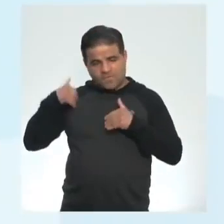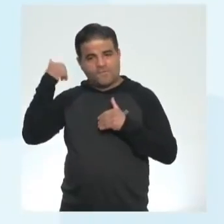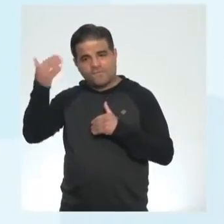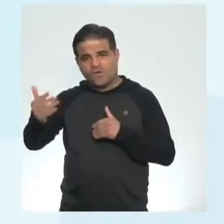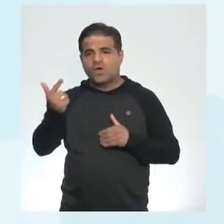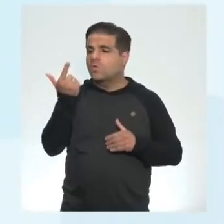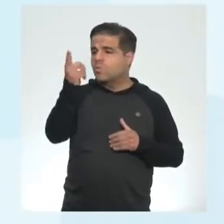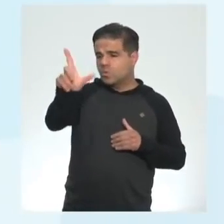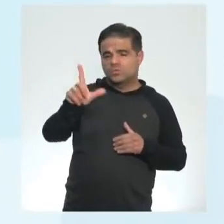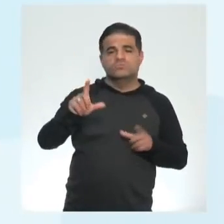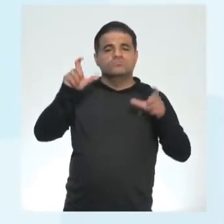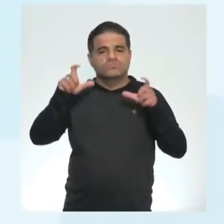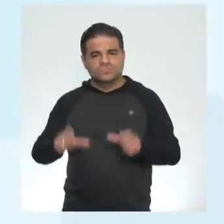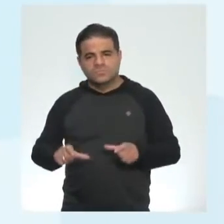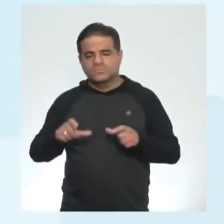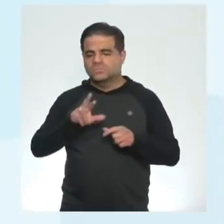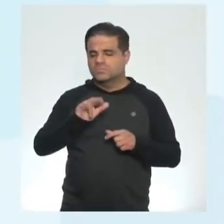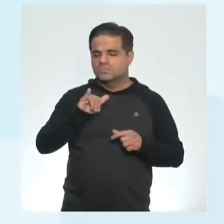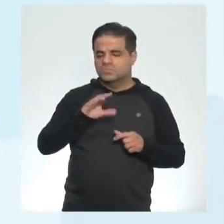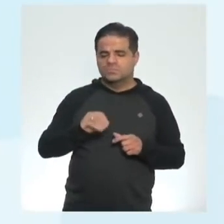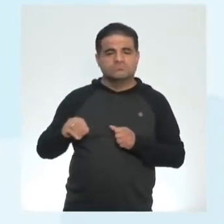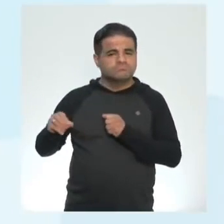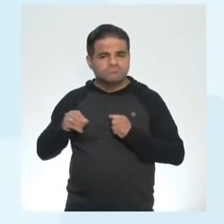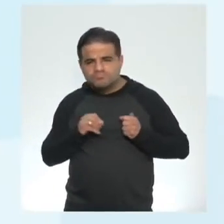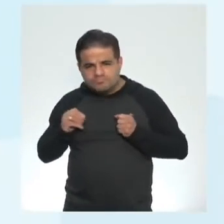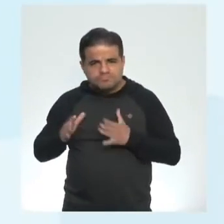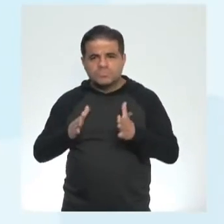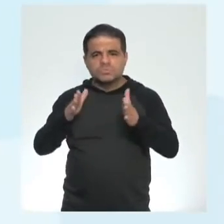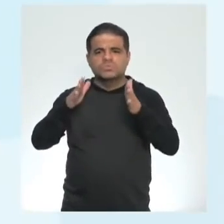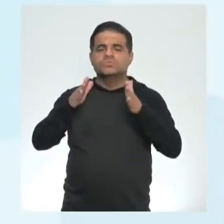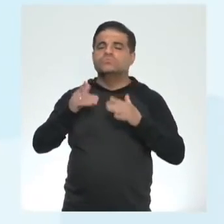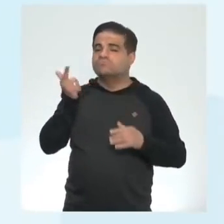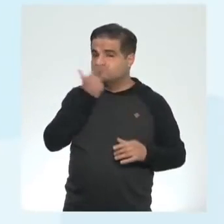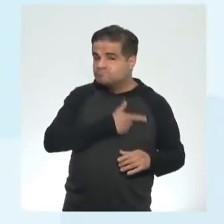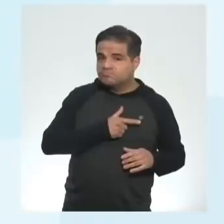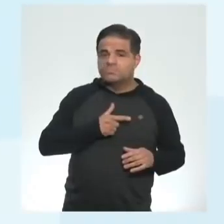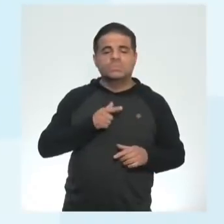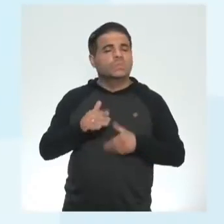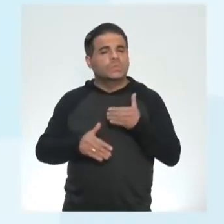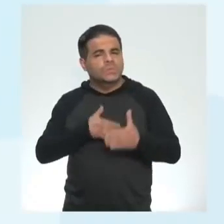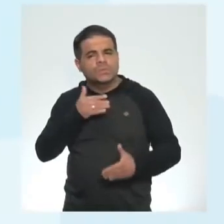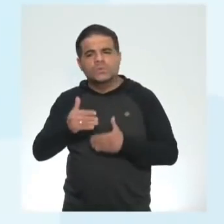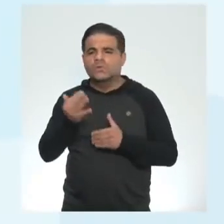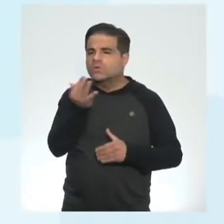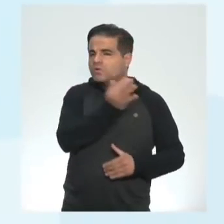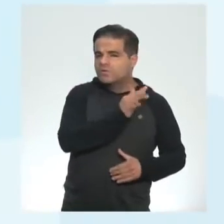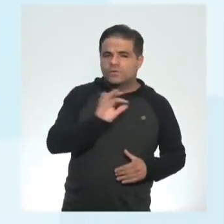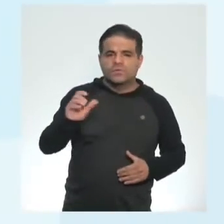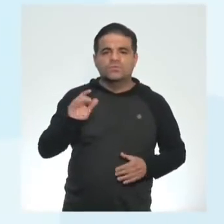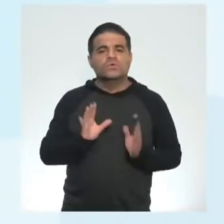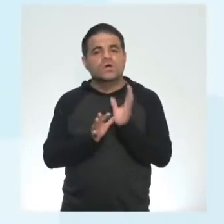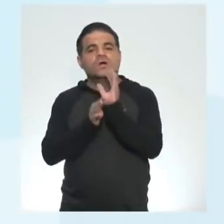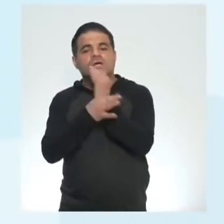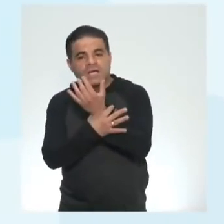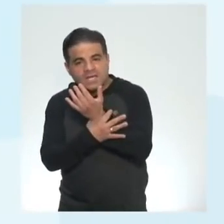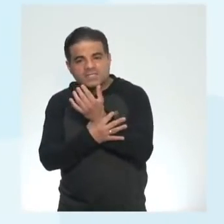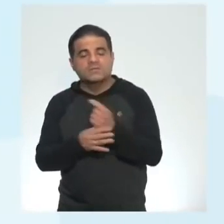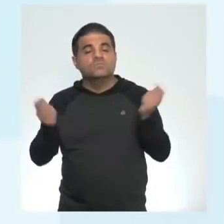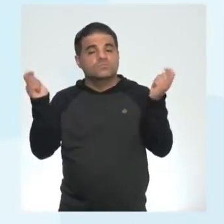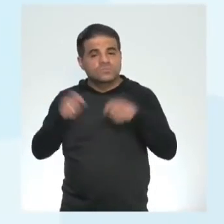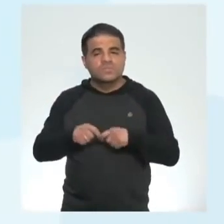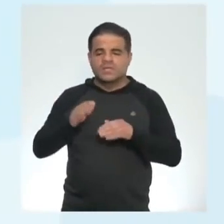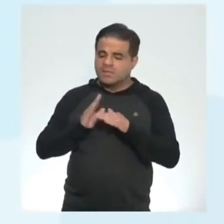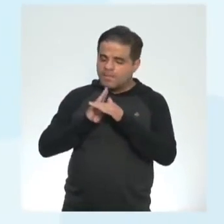o outro lado do rio. Ok? Fazendo com que a França garantisse